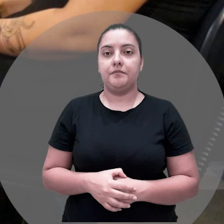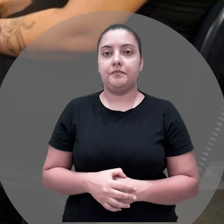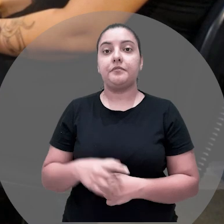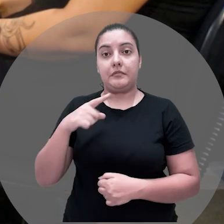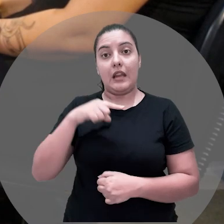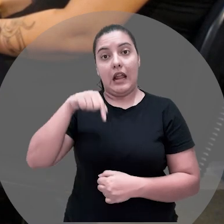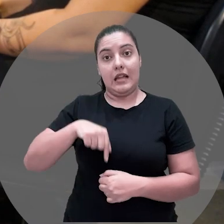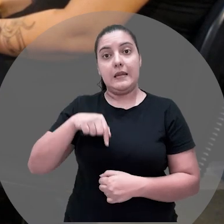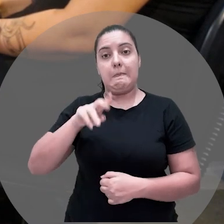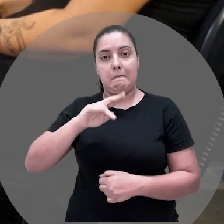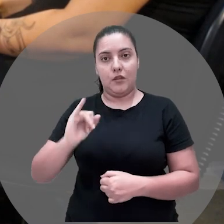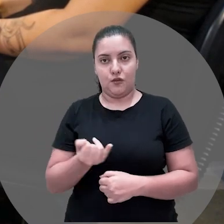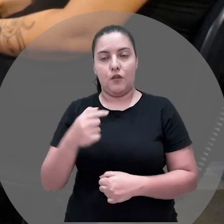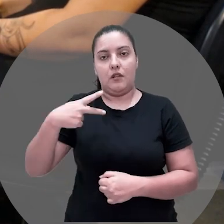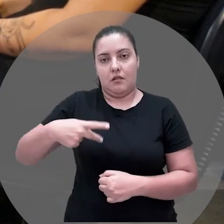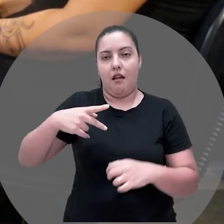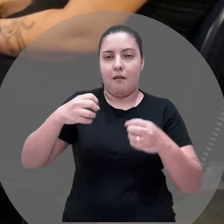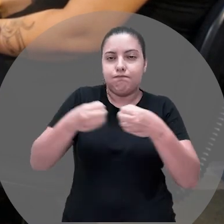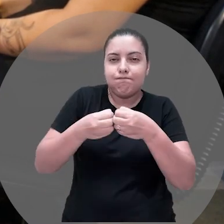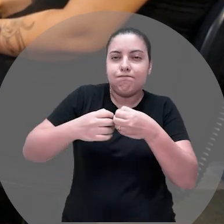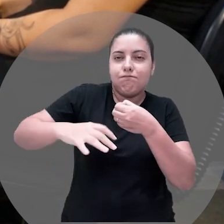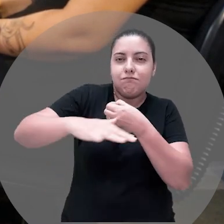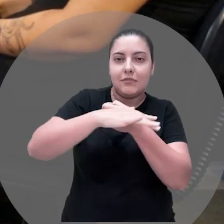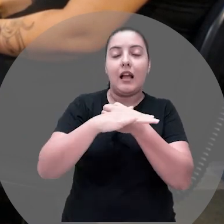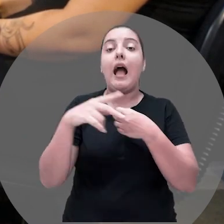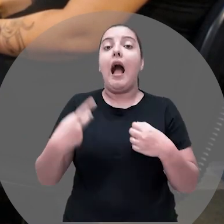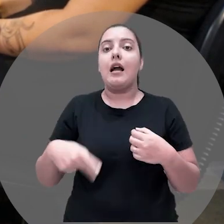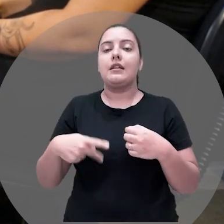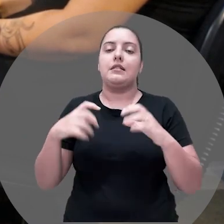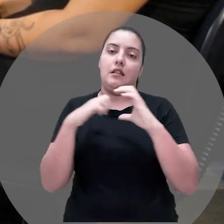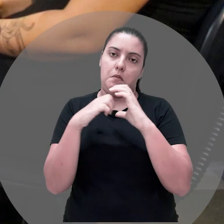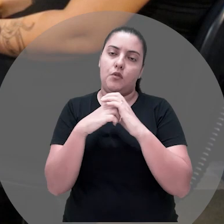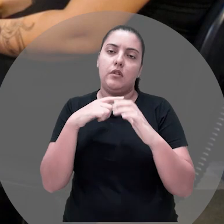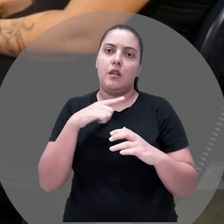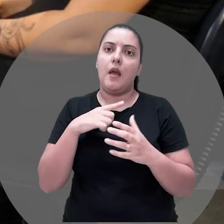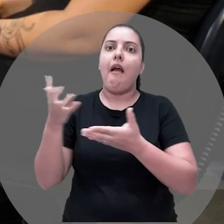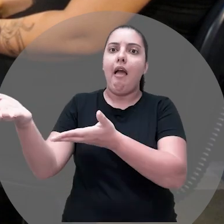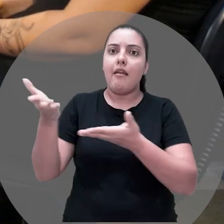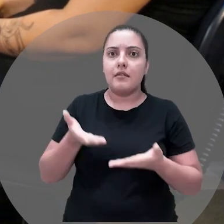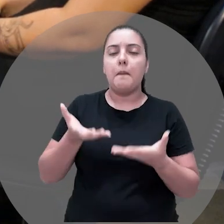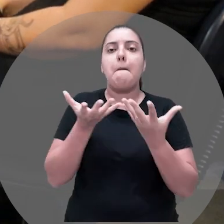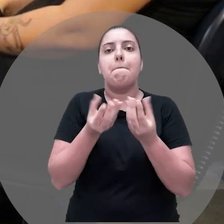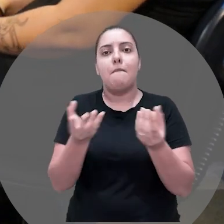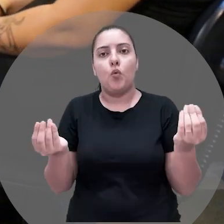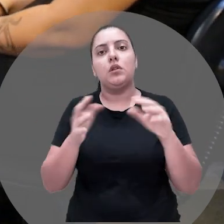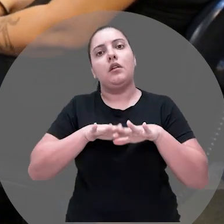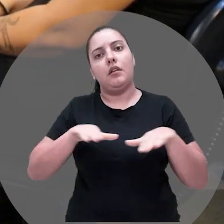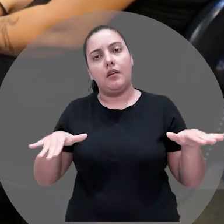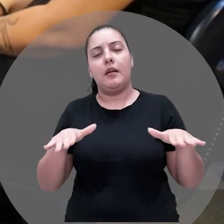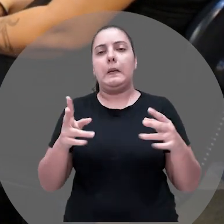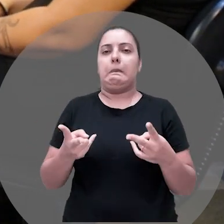a gente aqui no território né um grande Bom Jardim a gente tem inclusive aqui no ccbj a gente recebendo muitas